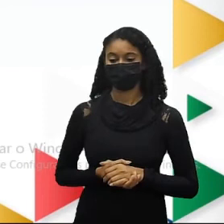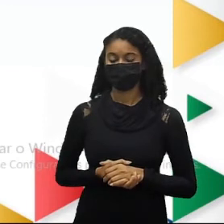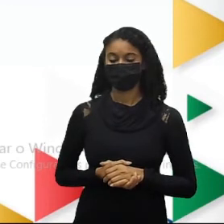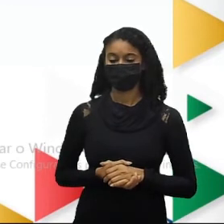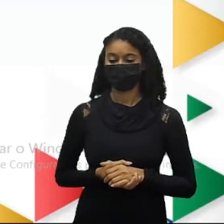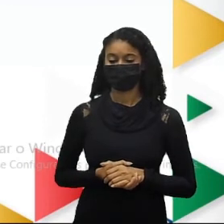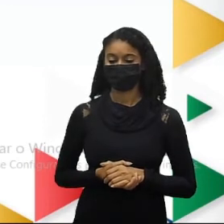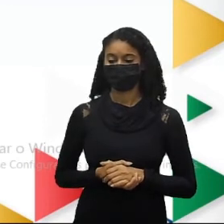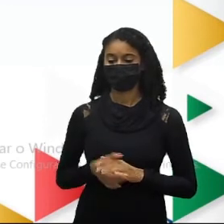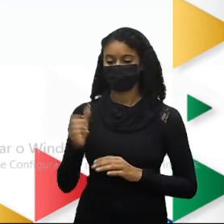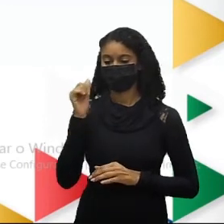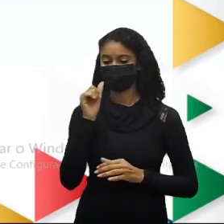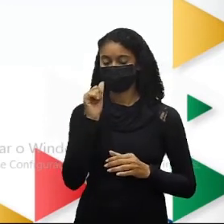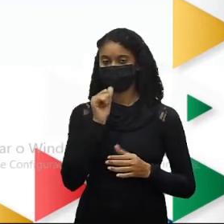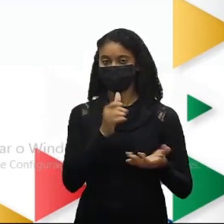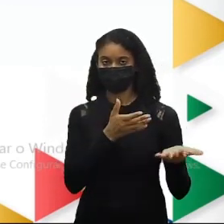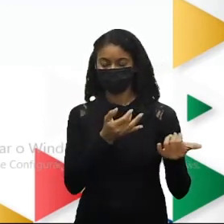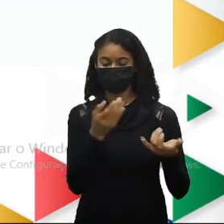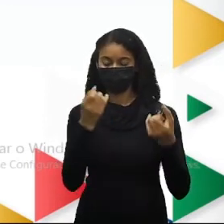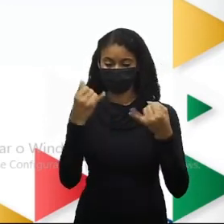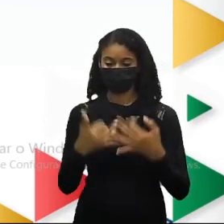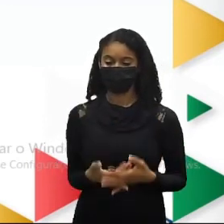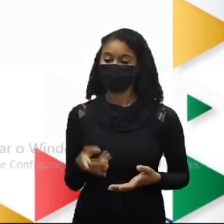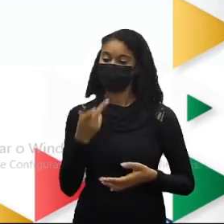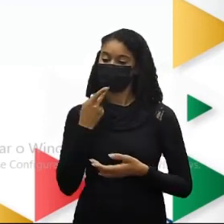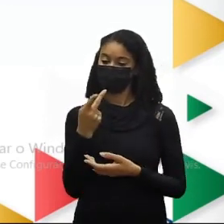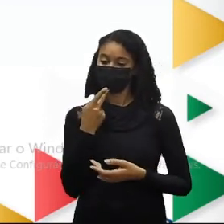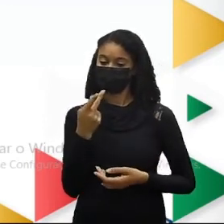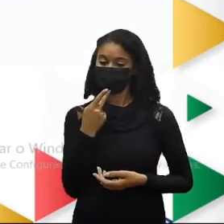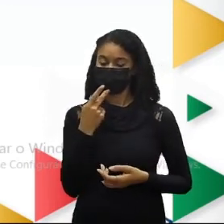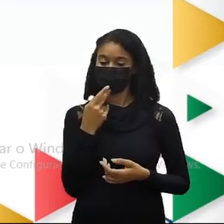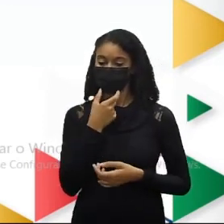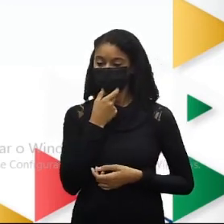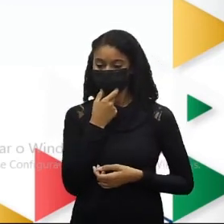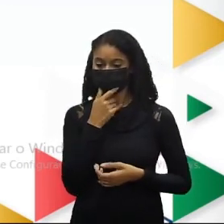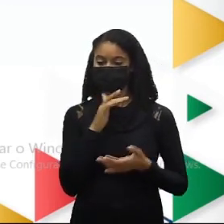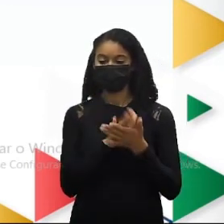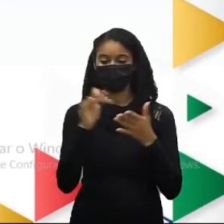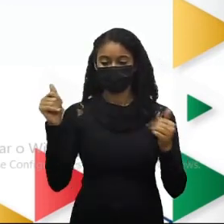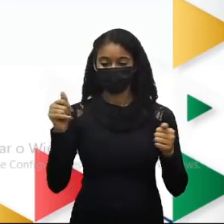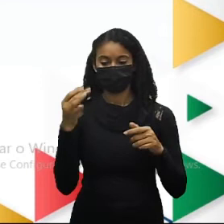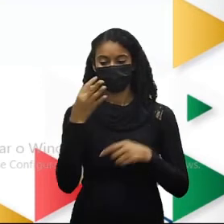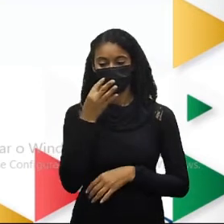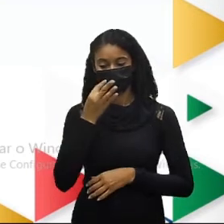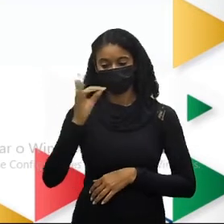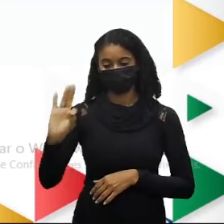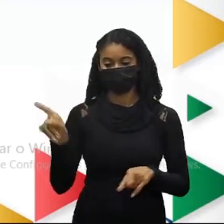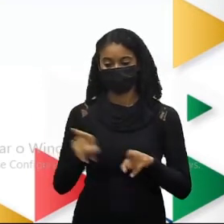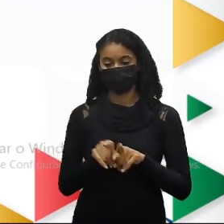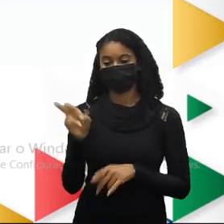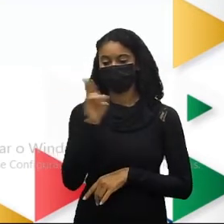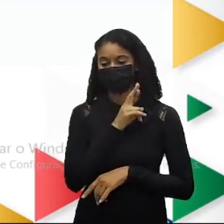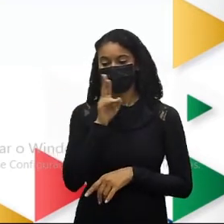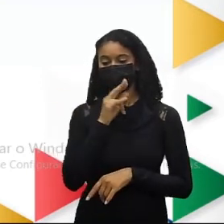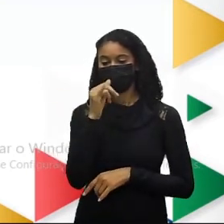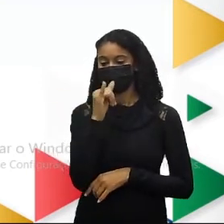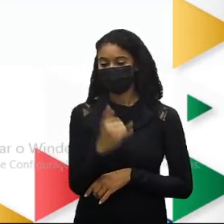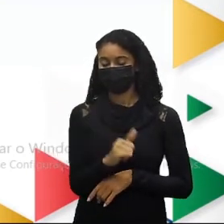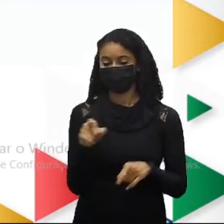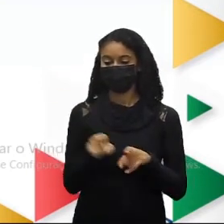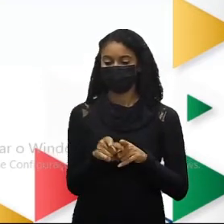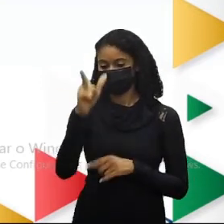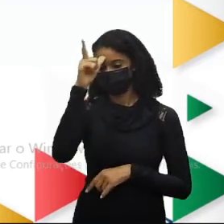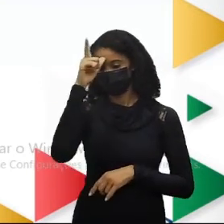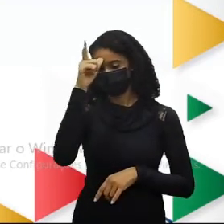emprego, a jovem diz: falo fluentemente inglês, espanhol, francês, russo,